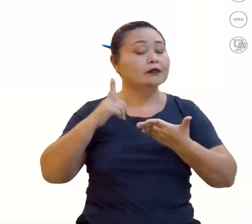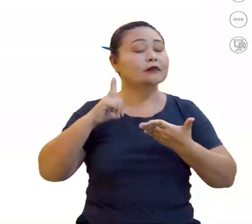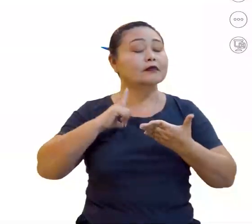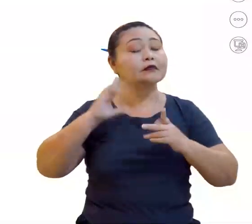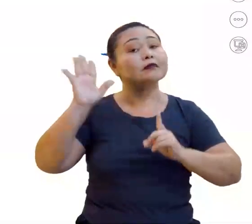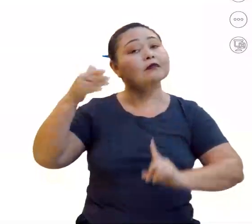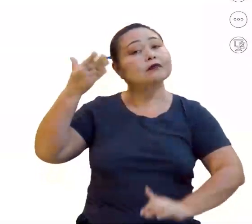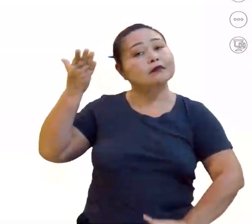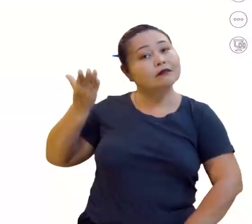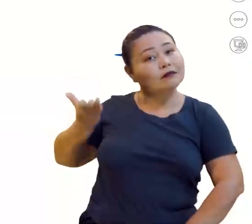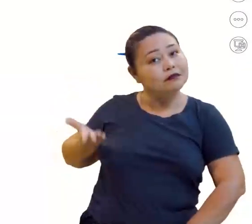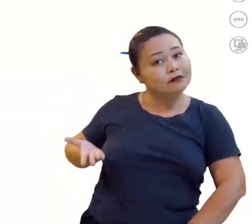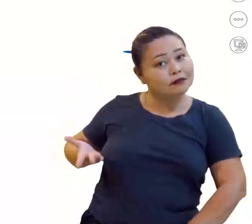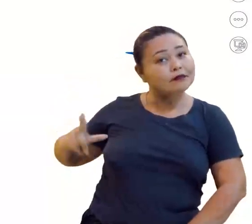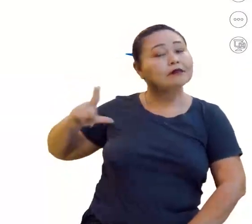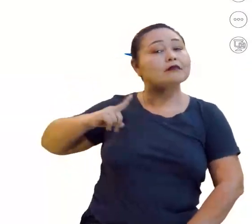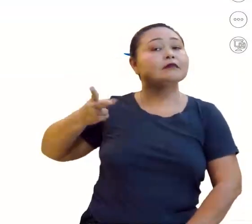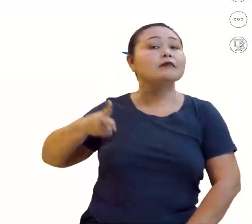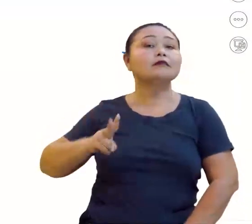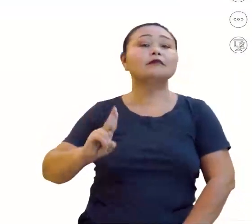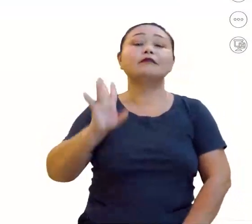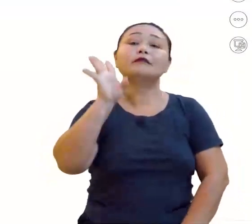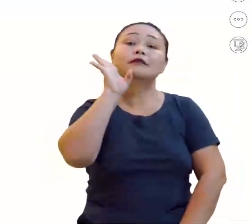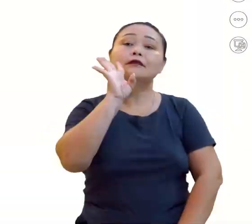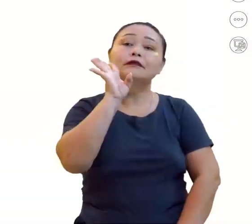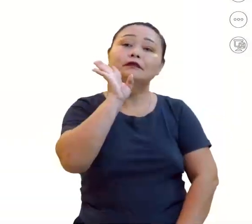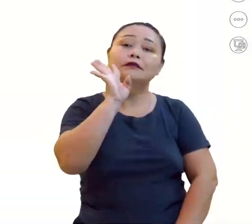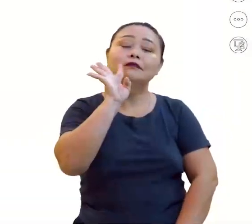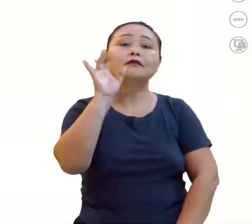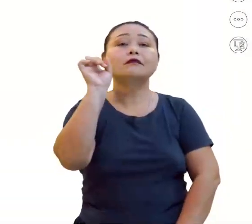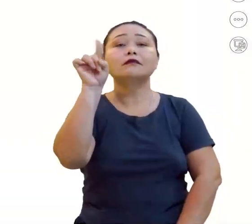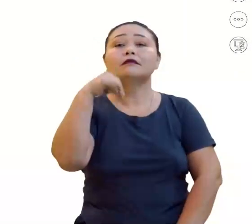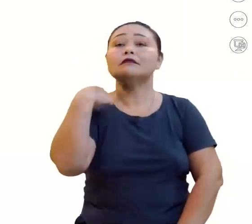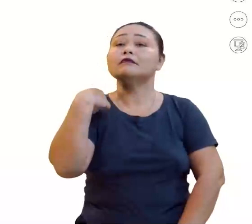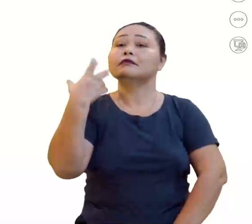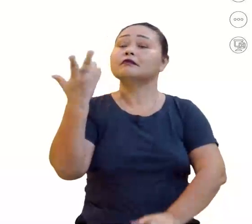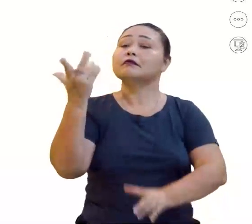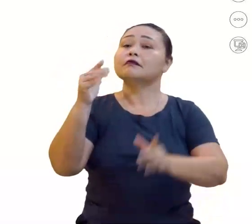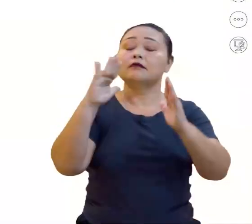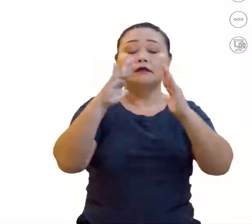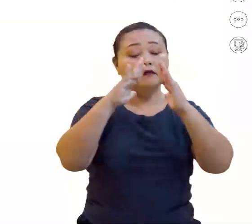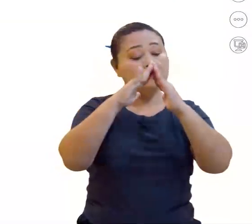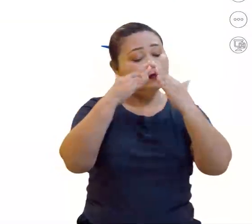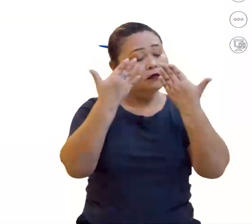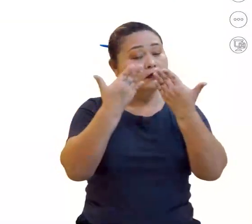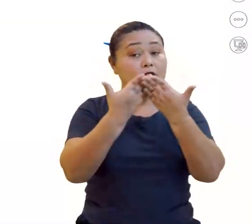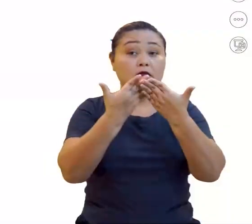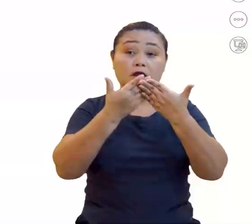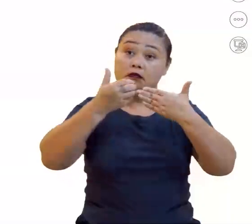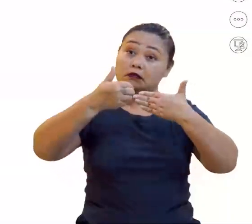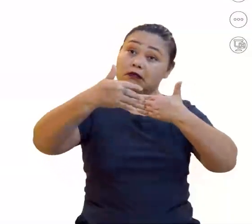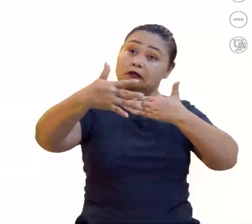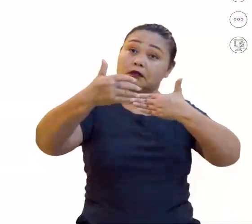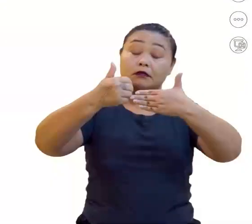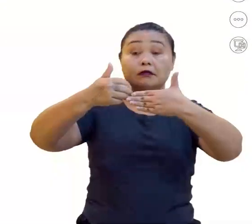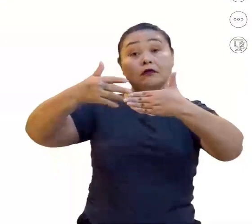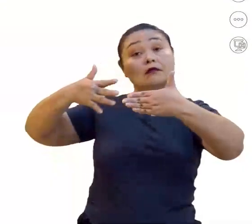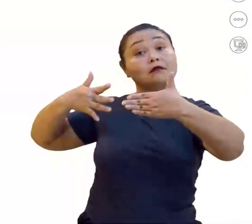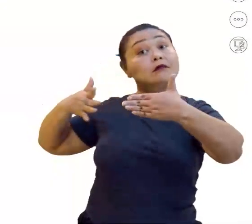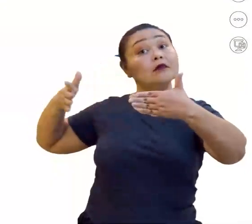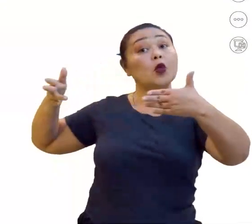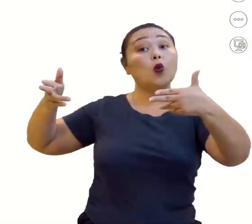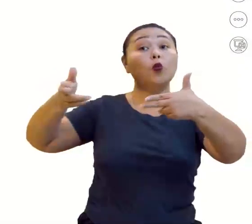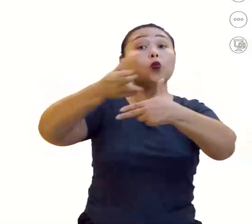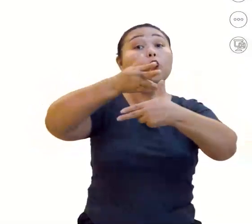como sempre. Isso mesmo, olha aqui que legal, né? Uma escola bem ampla, espaçosa, né? Bastante arejada. E aquelas